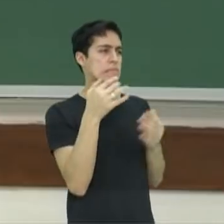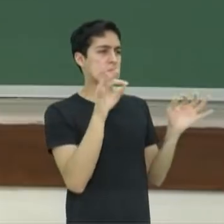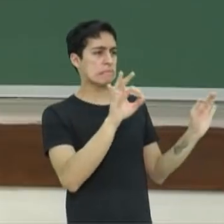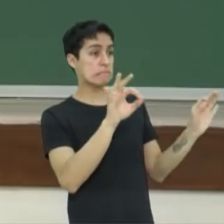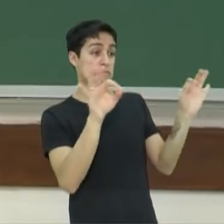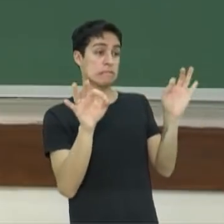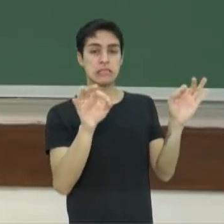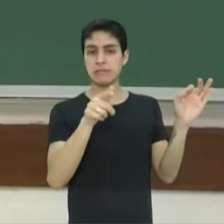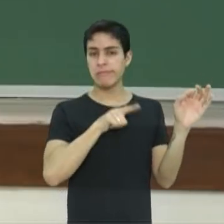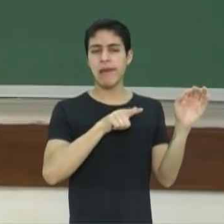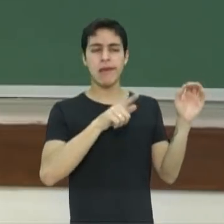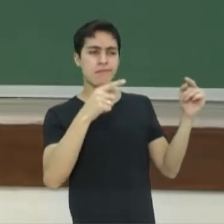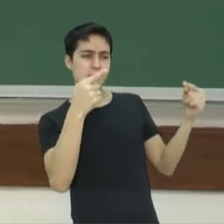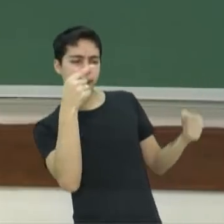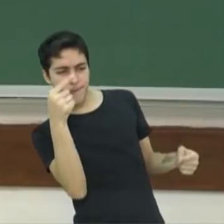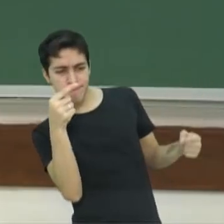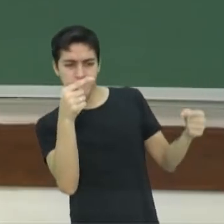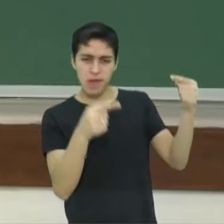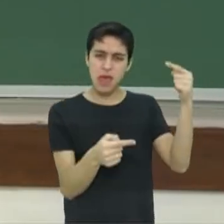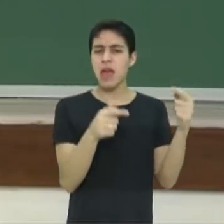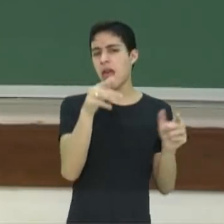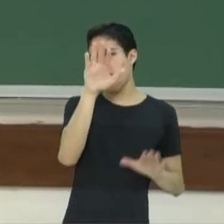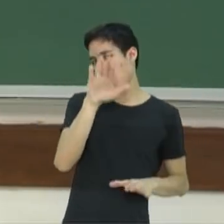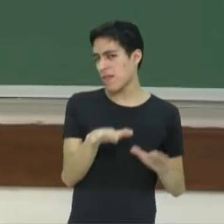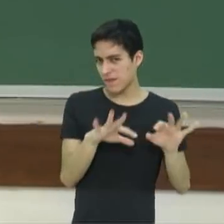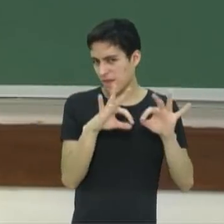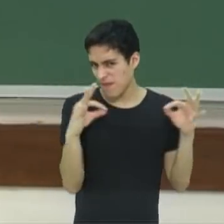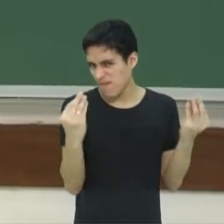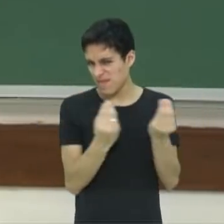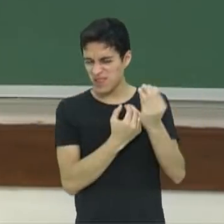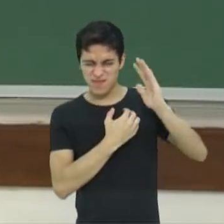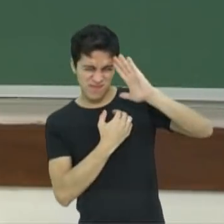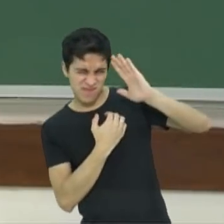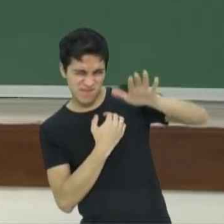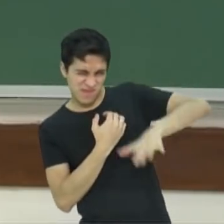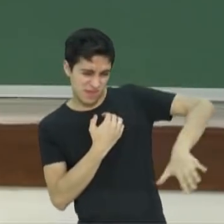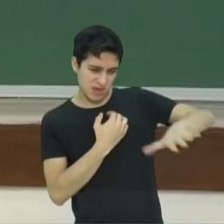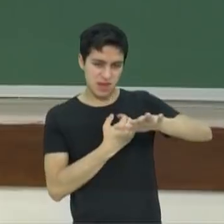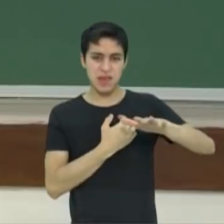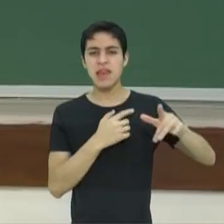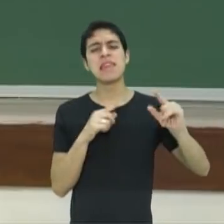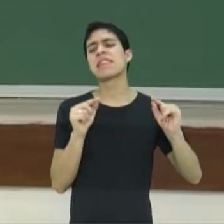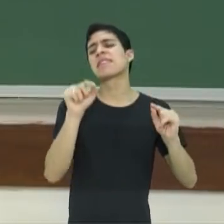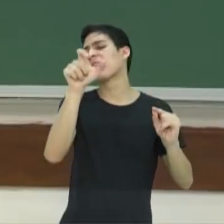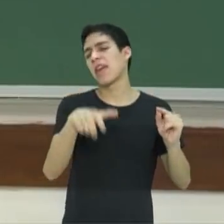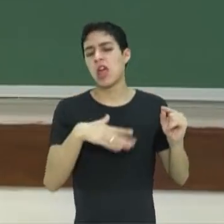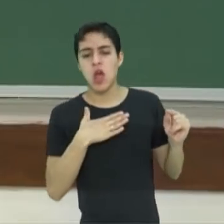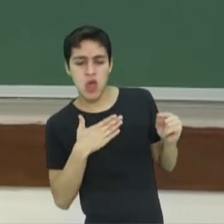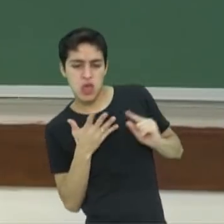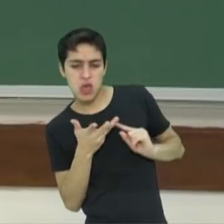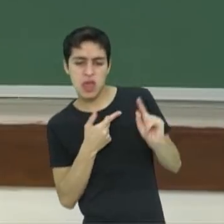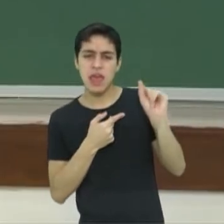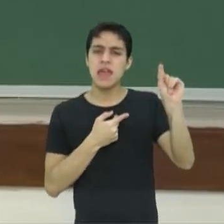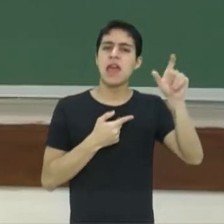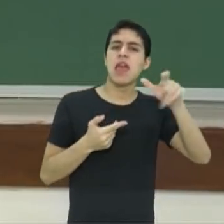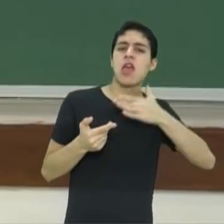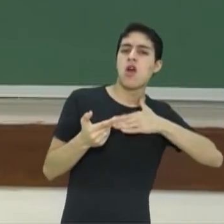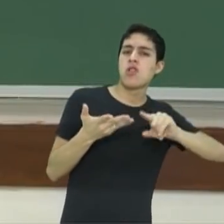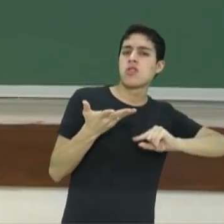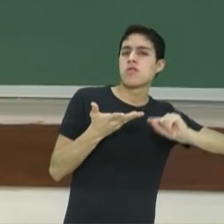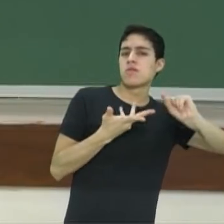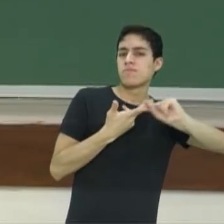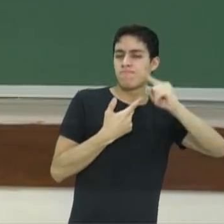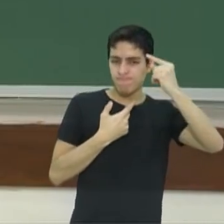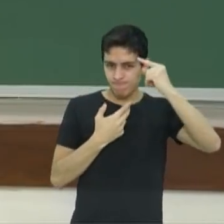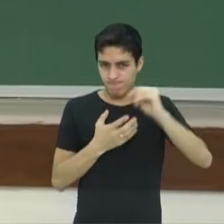conflito de interesses, principalmente em família, uma preferência de gosto, sempre acontece, né? Agora vejamos